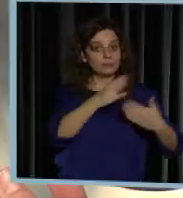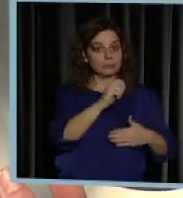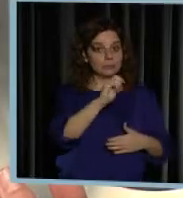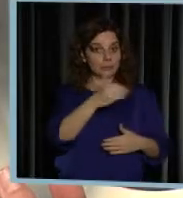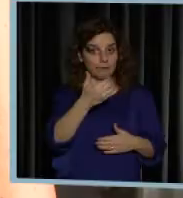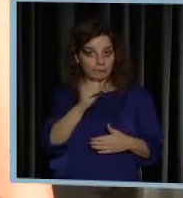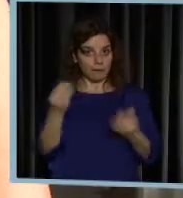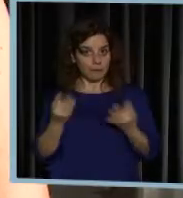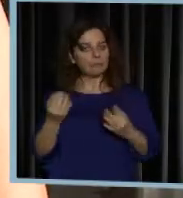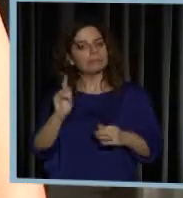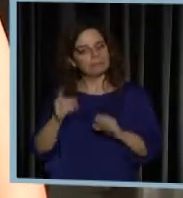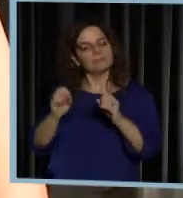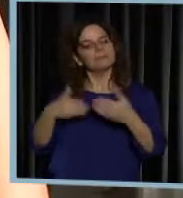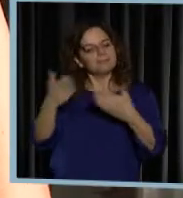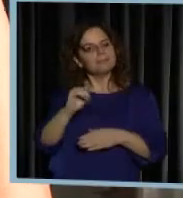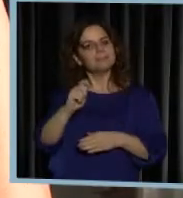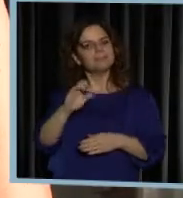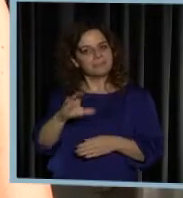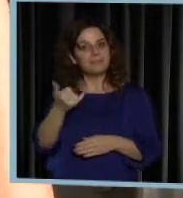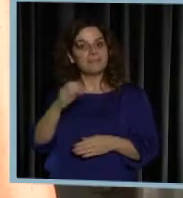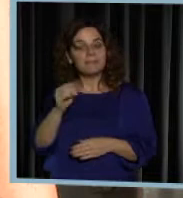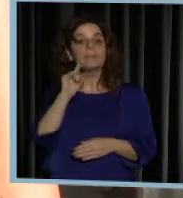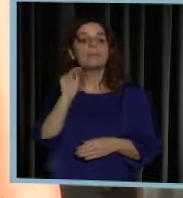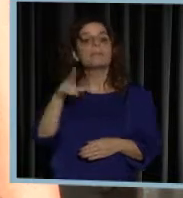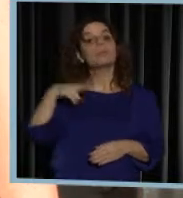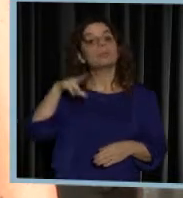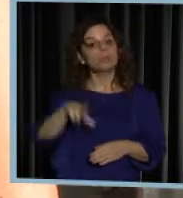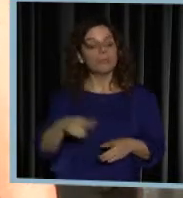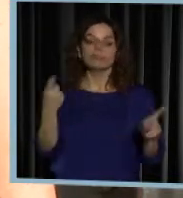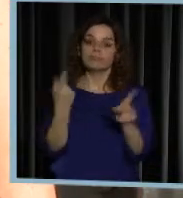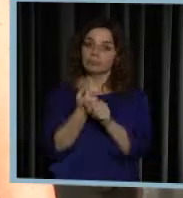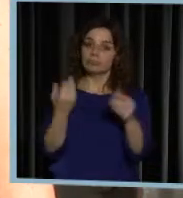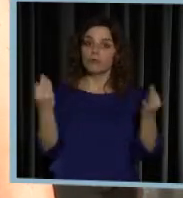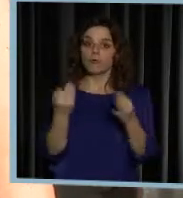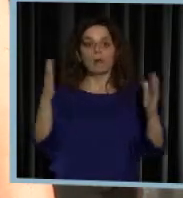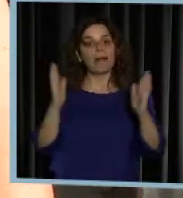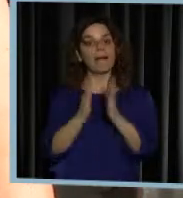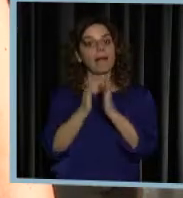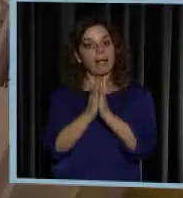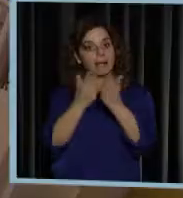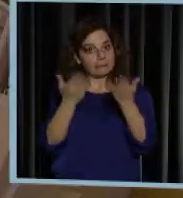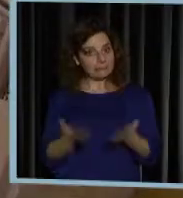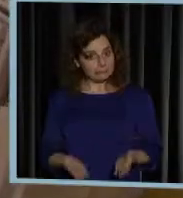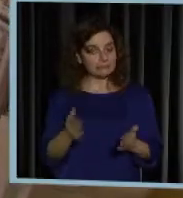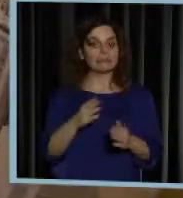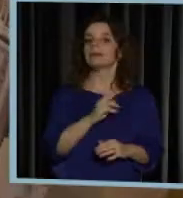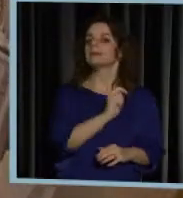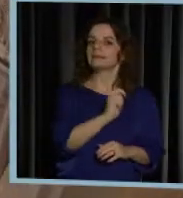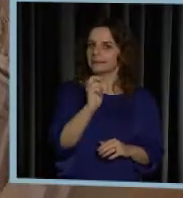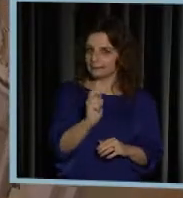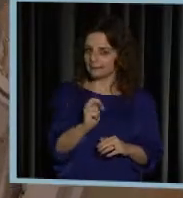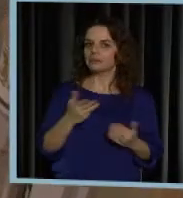século XX? Foi logo no início do século XX, portanto, o Banco de Portugal adquire esta igreja em